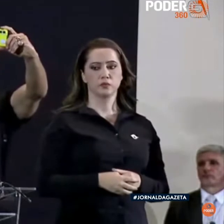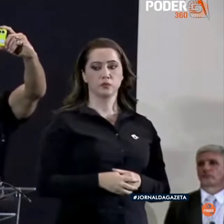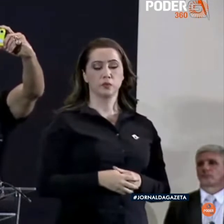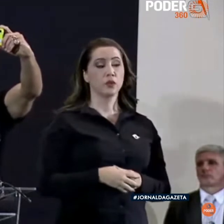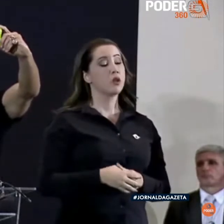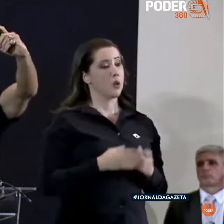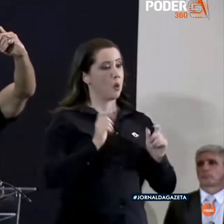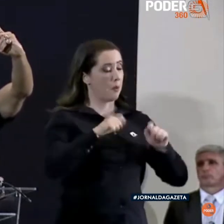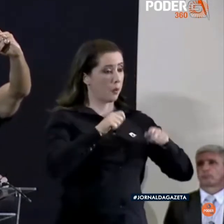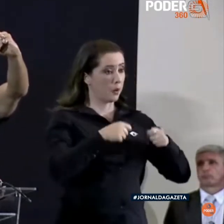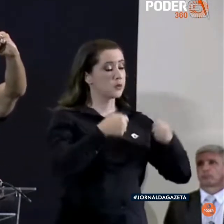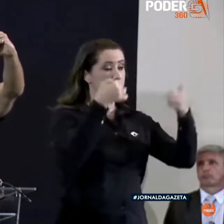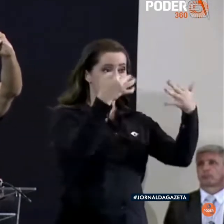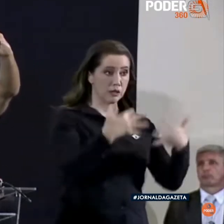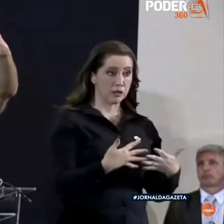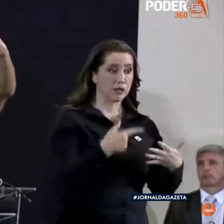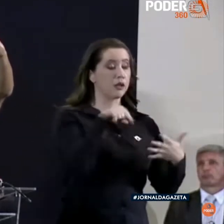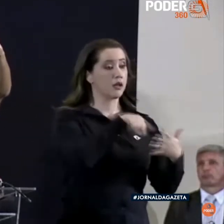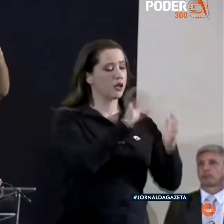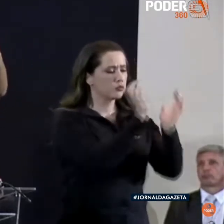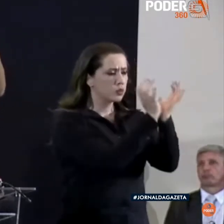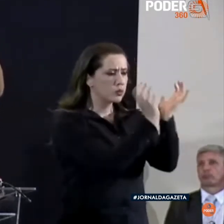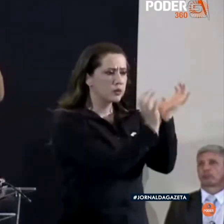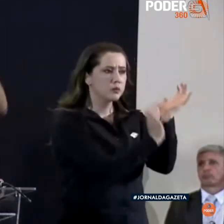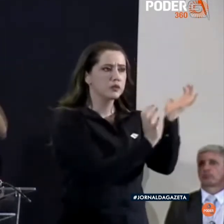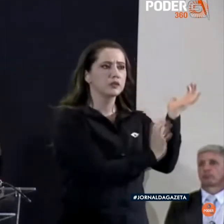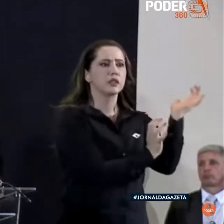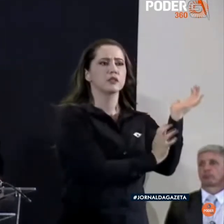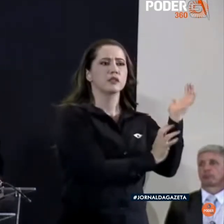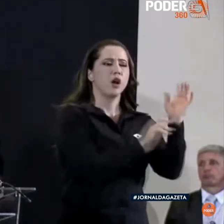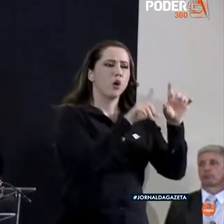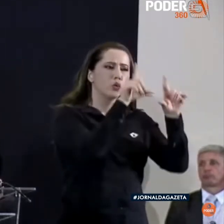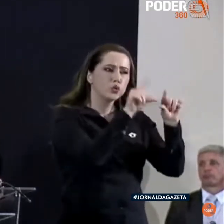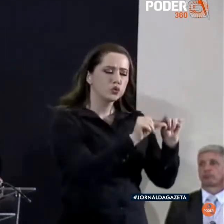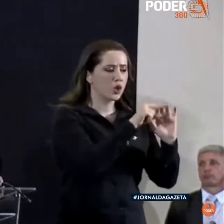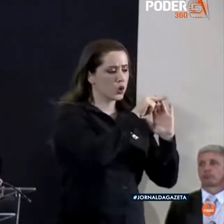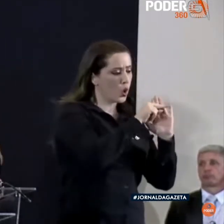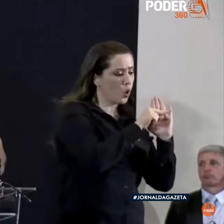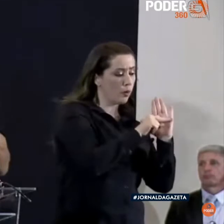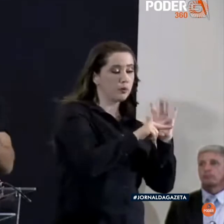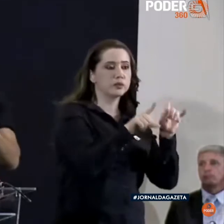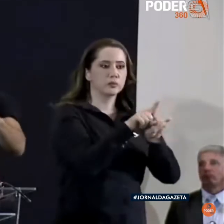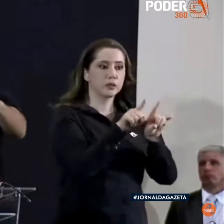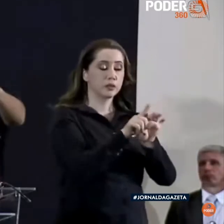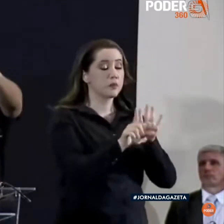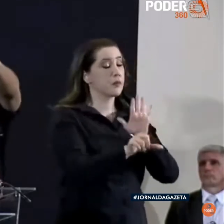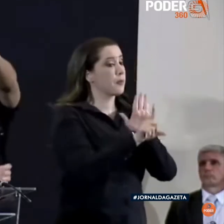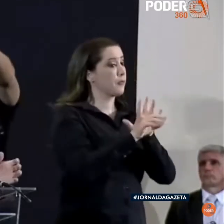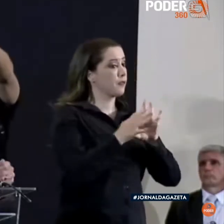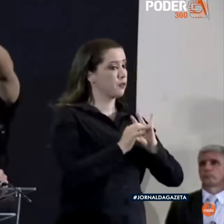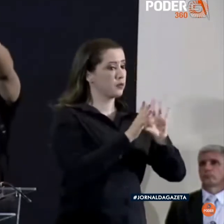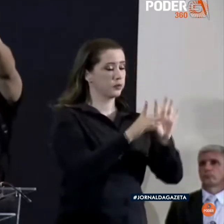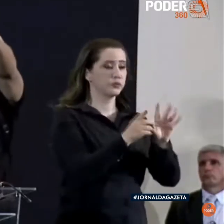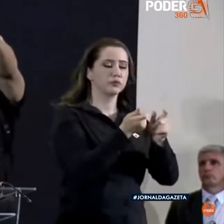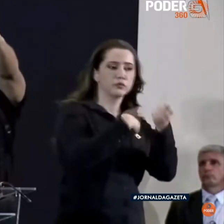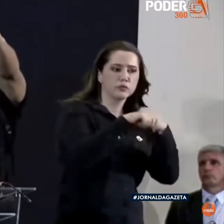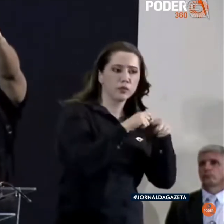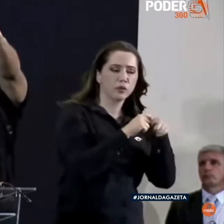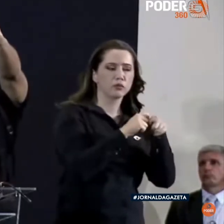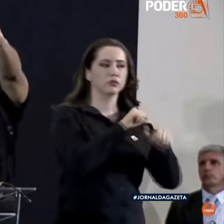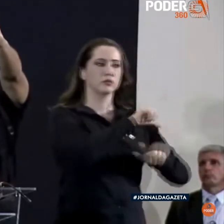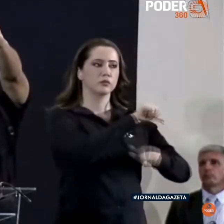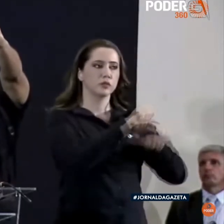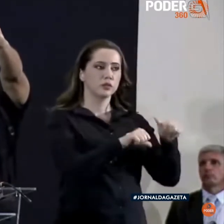muito sobre desregulamentação, desburocratização, a lei da liberdade econômica, a